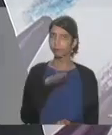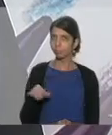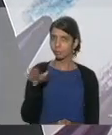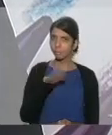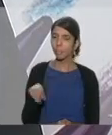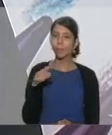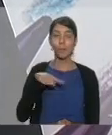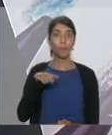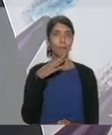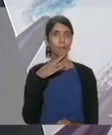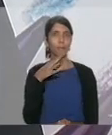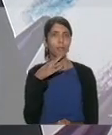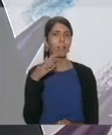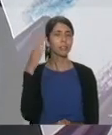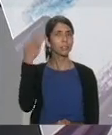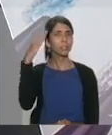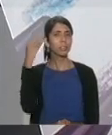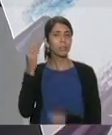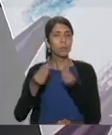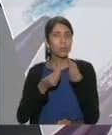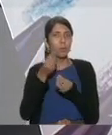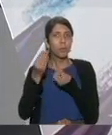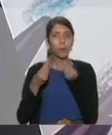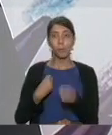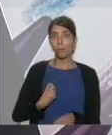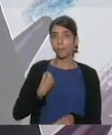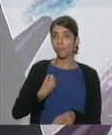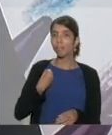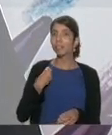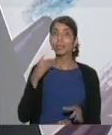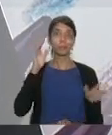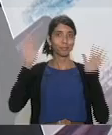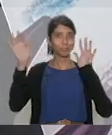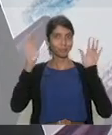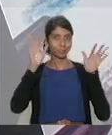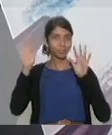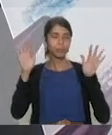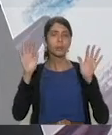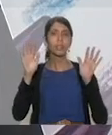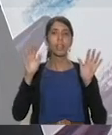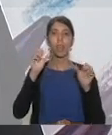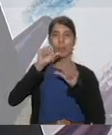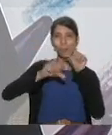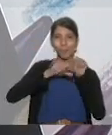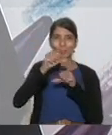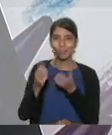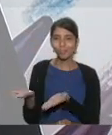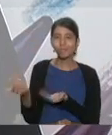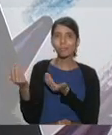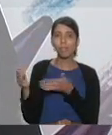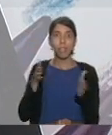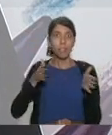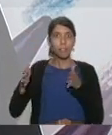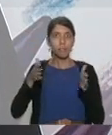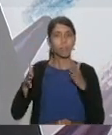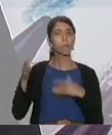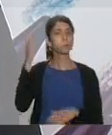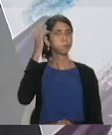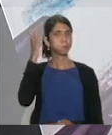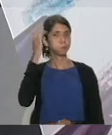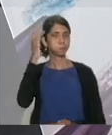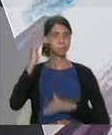Desde criança, vamos conhecendo e entendendo o mundo a partir da nossa imaginação. A passagem pela adolescência, por sua vez, é uma fase